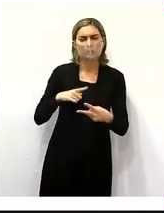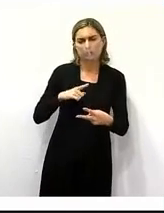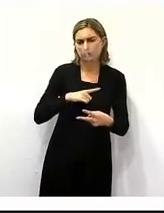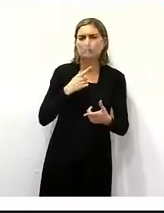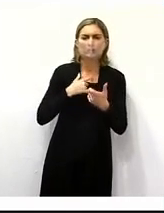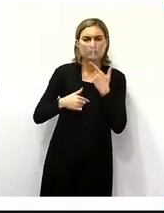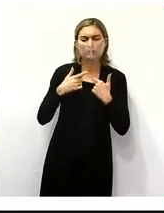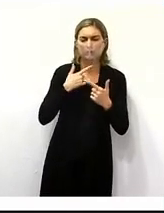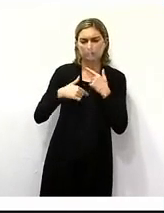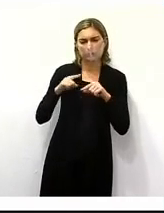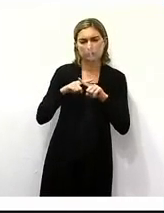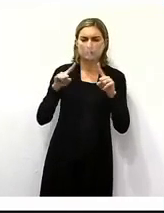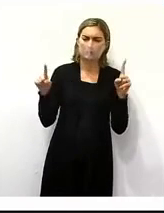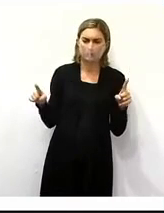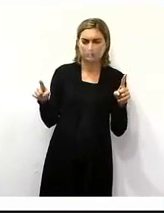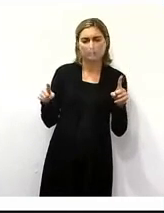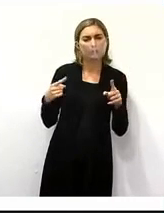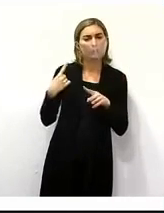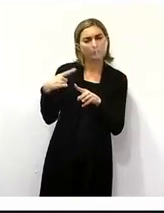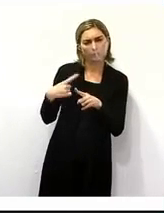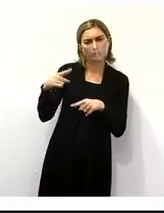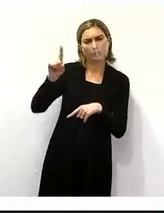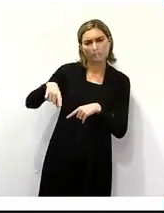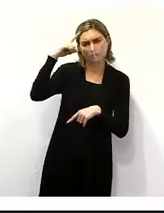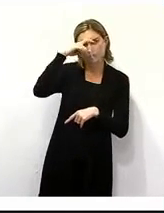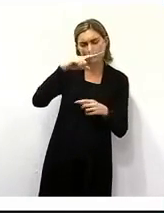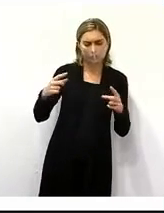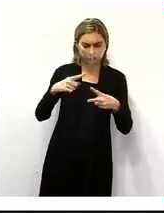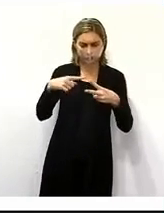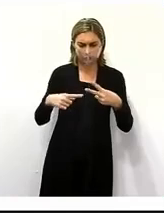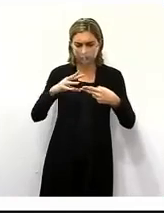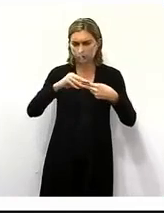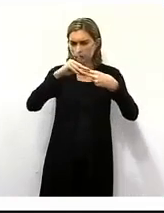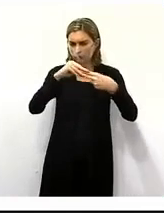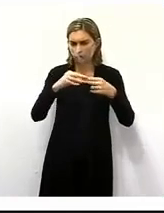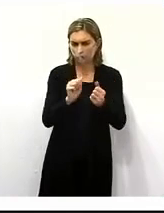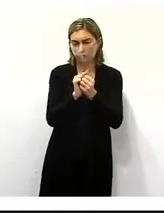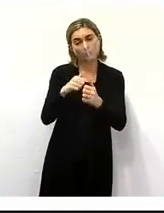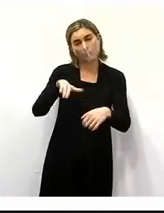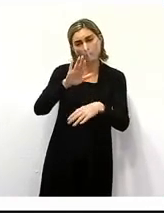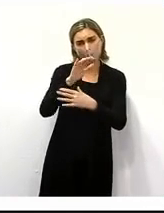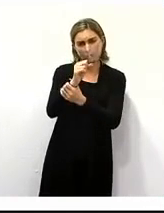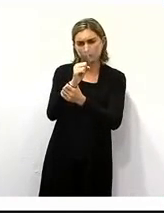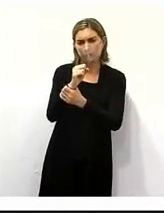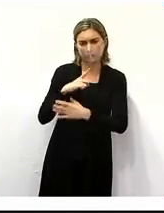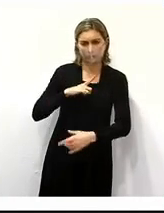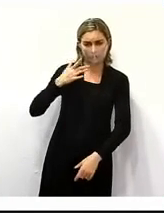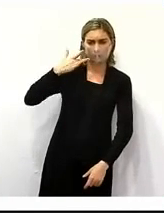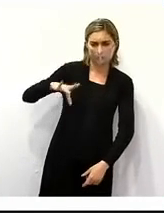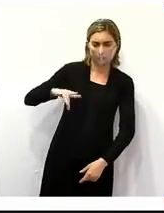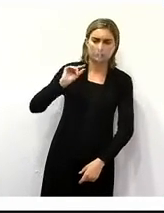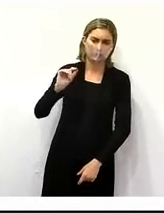de desejar, mas, porque é difícil juntá-las, é muito mais seguro ser temido